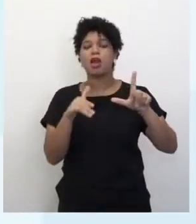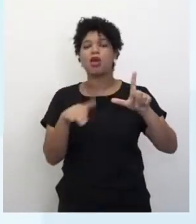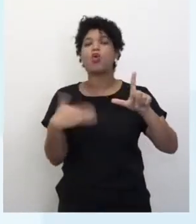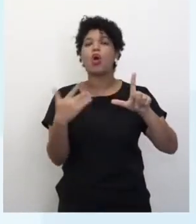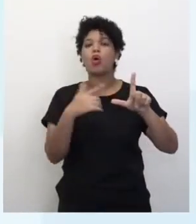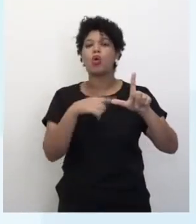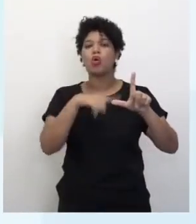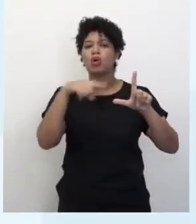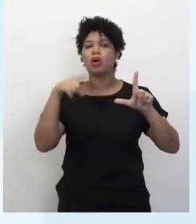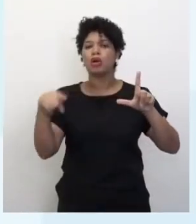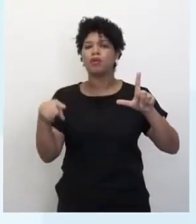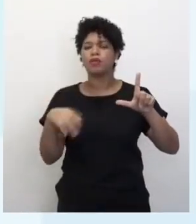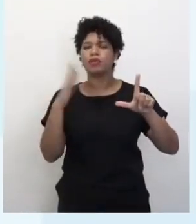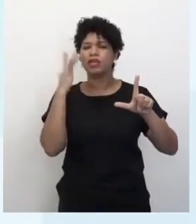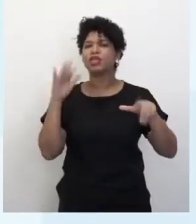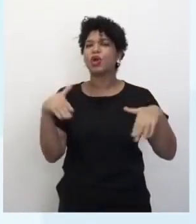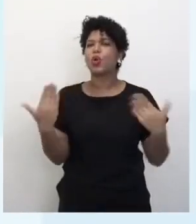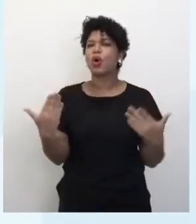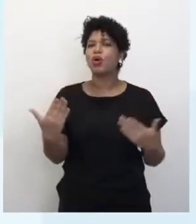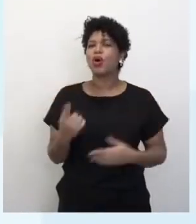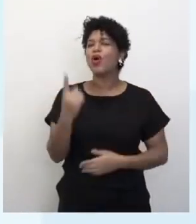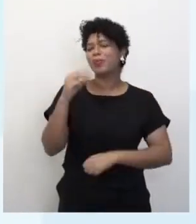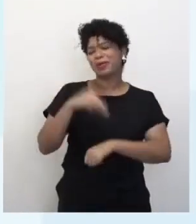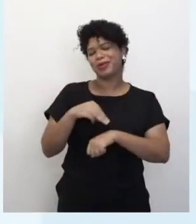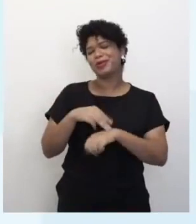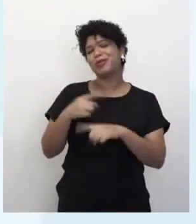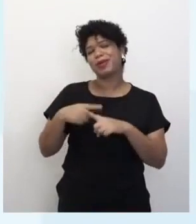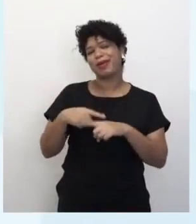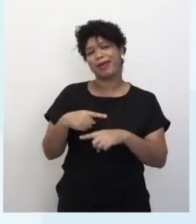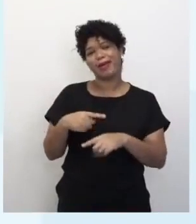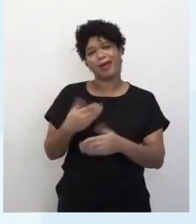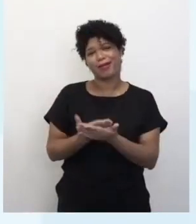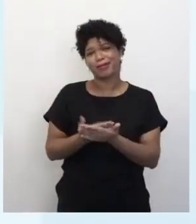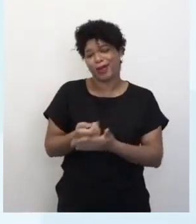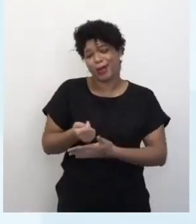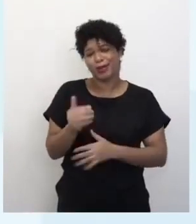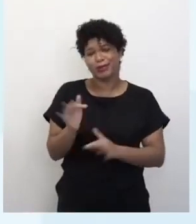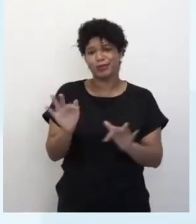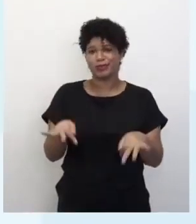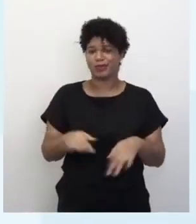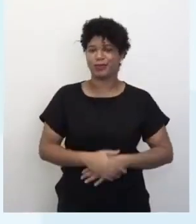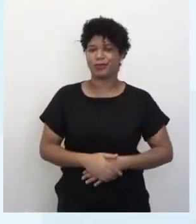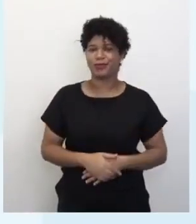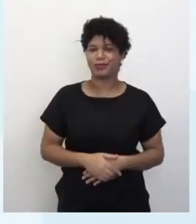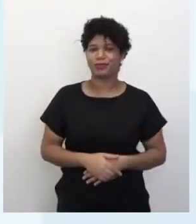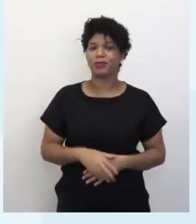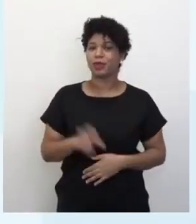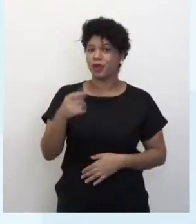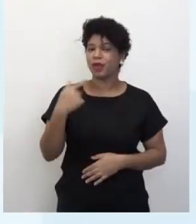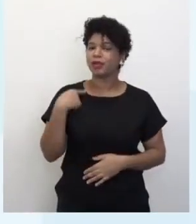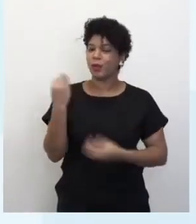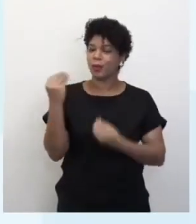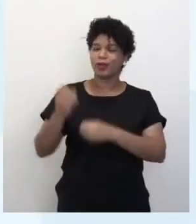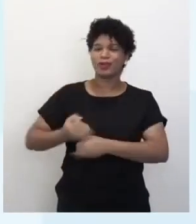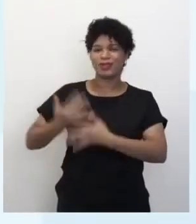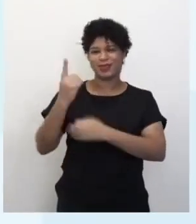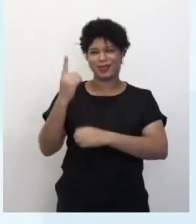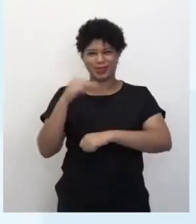Vamos lá, professora Roberta. 1 minutinho só, porque a nossa aula está acabando, professora Inês. Ok, eu quero a função lá no chat, 1